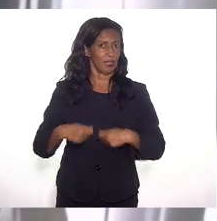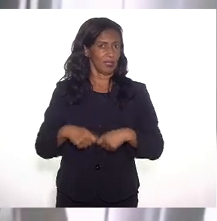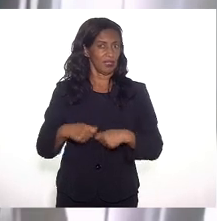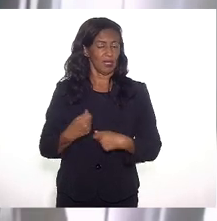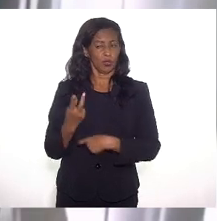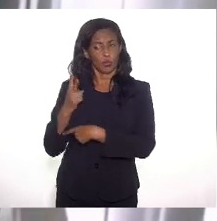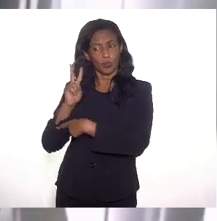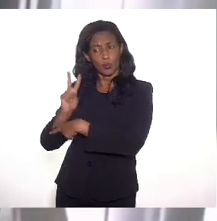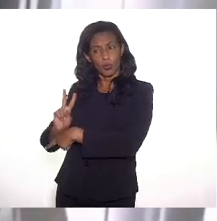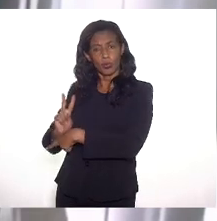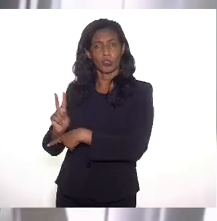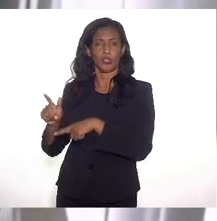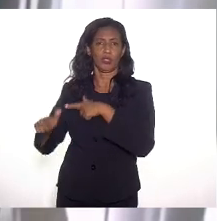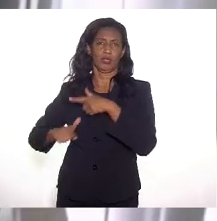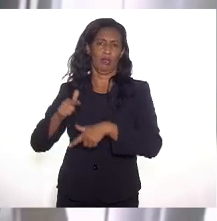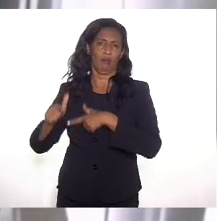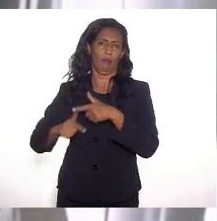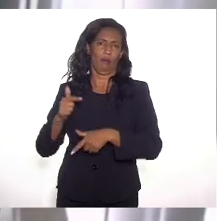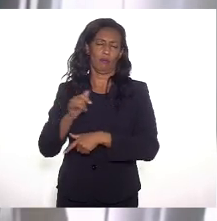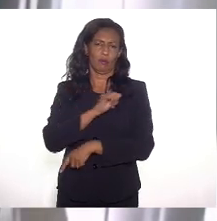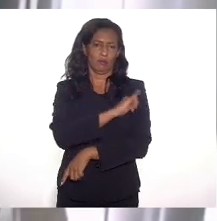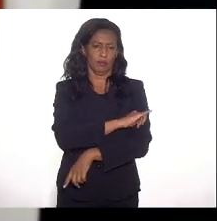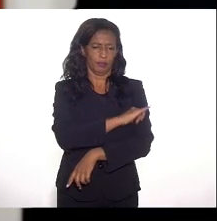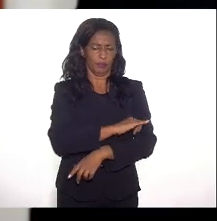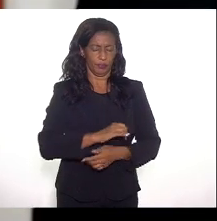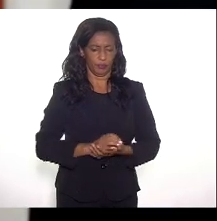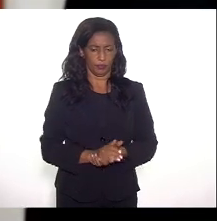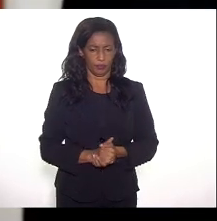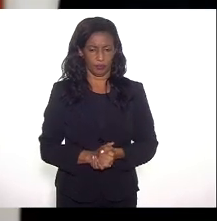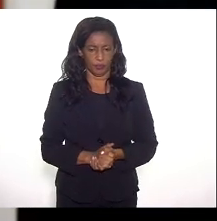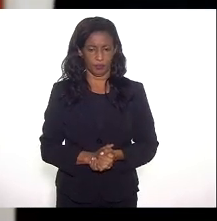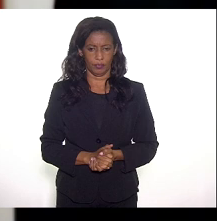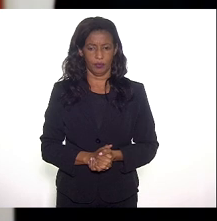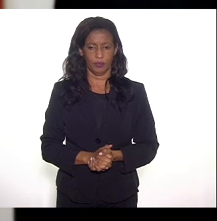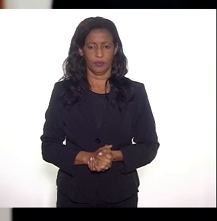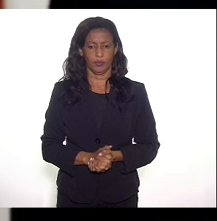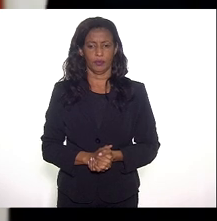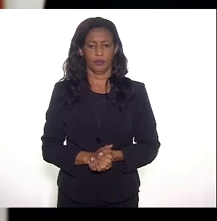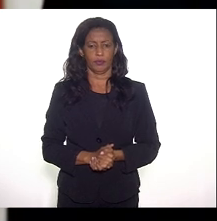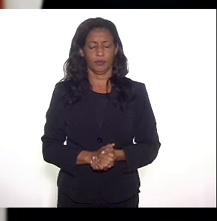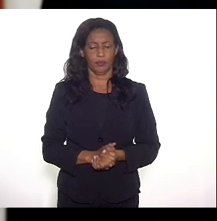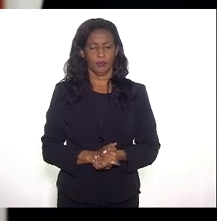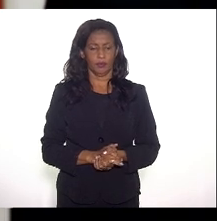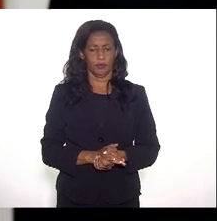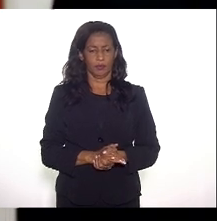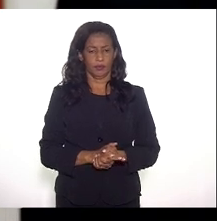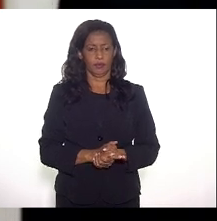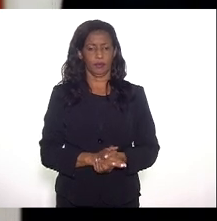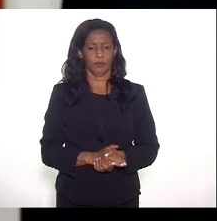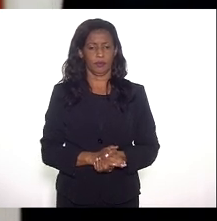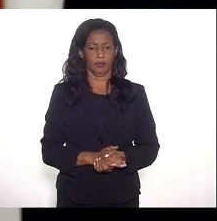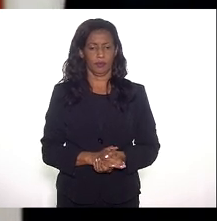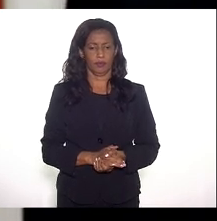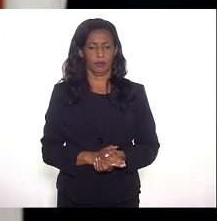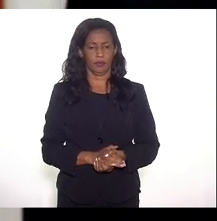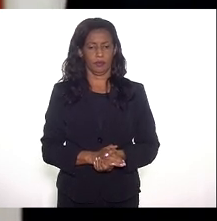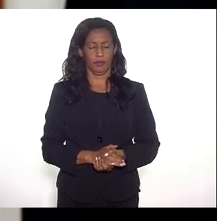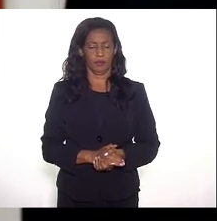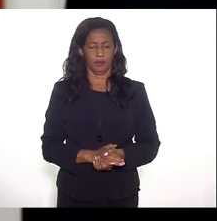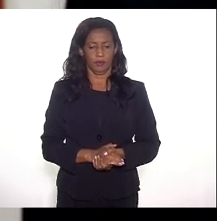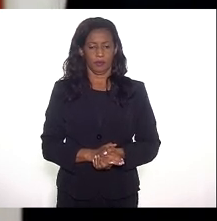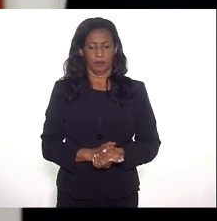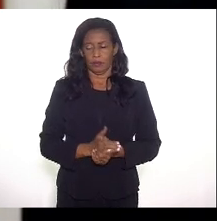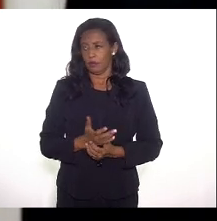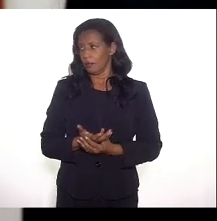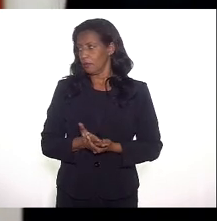preservar empregos no Rio de Janeiro. Deixa eu só, eu estou com um dispositivo aqui de Minas, que